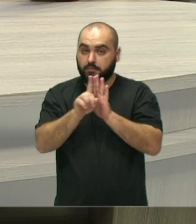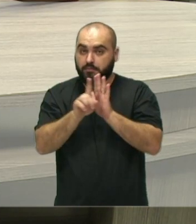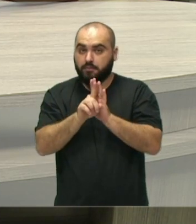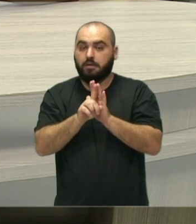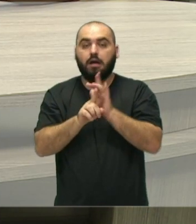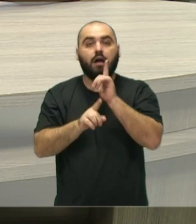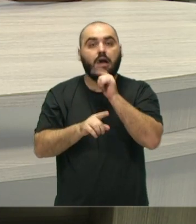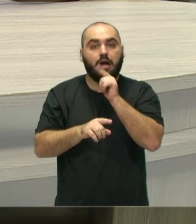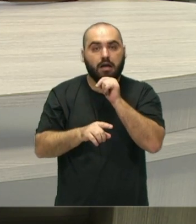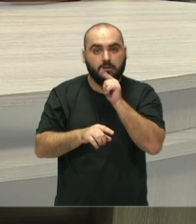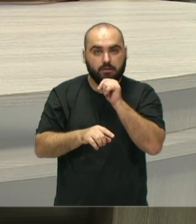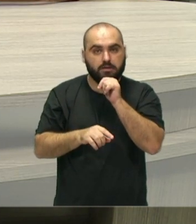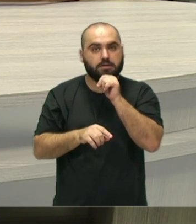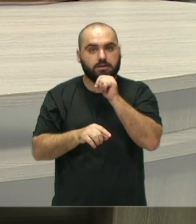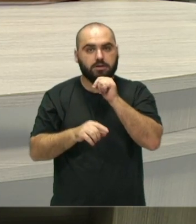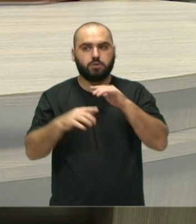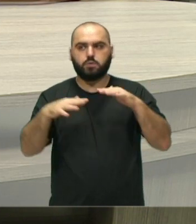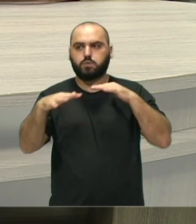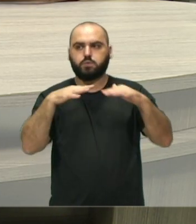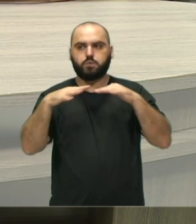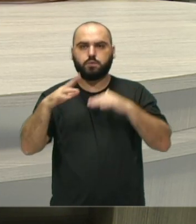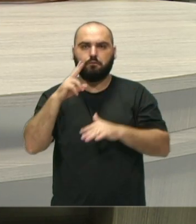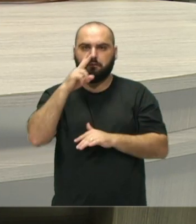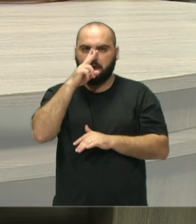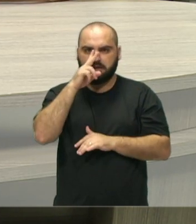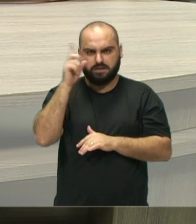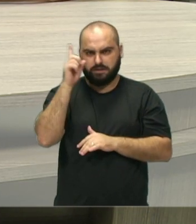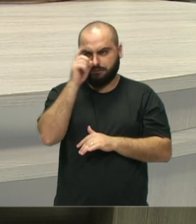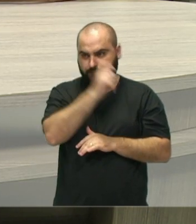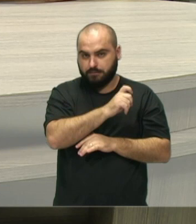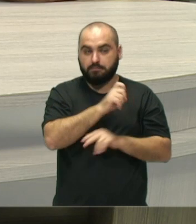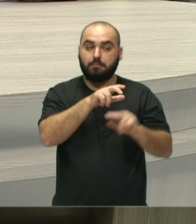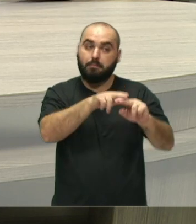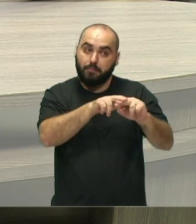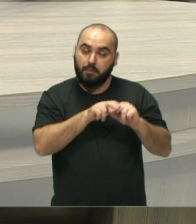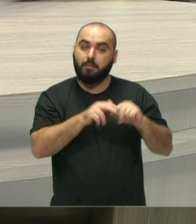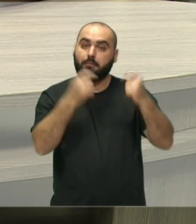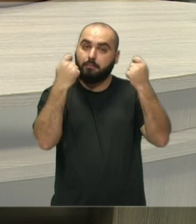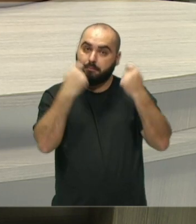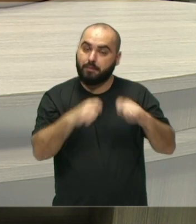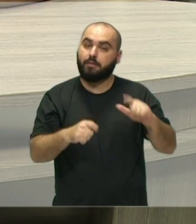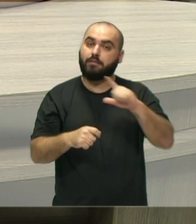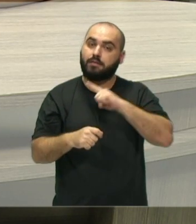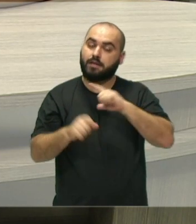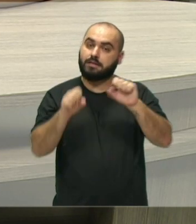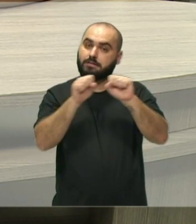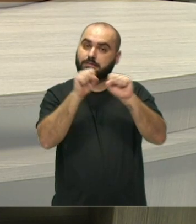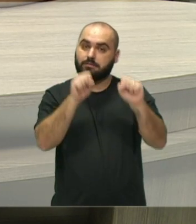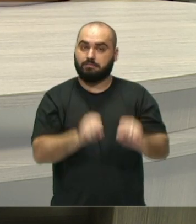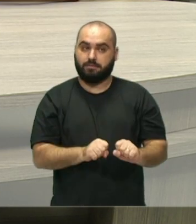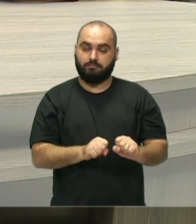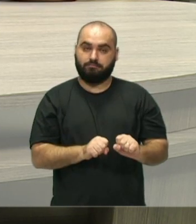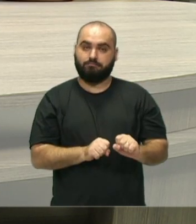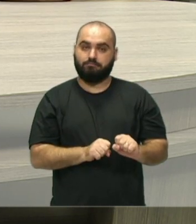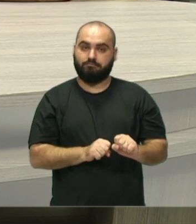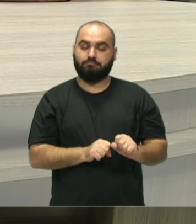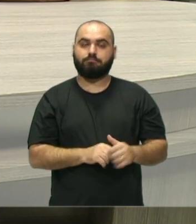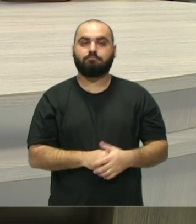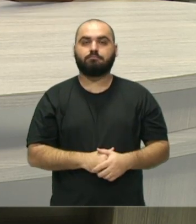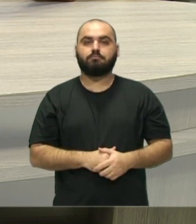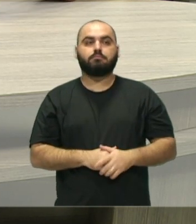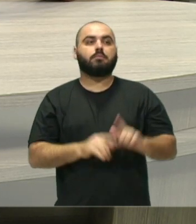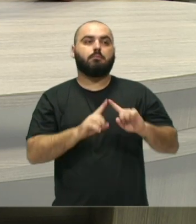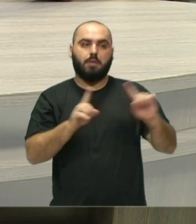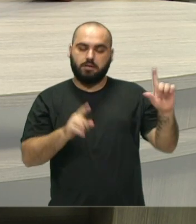que tem as ressacas, é muito difícil você operar. Então, nós precisamos ter um sistema que não faça uso exclusivo disso. Certo. Mas temos